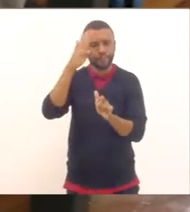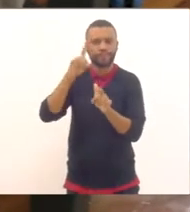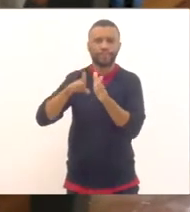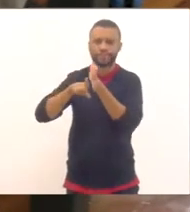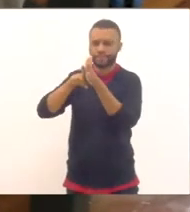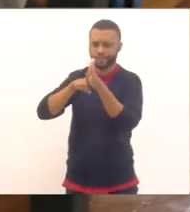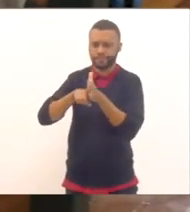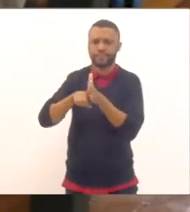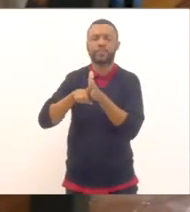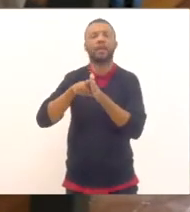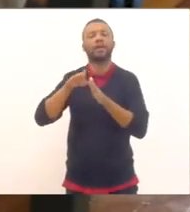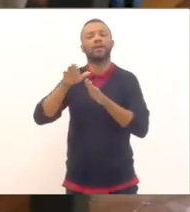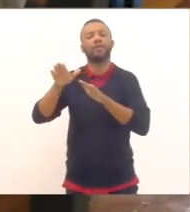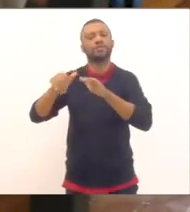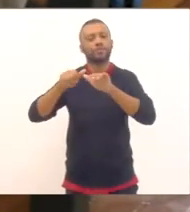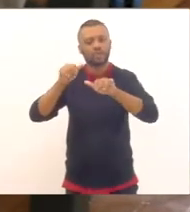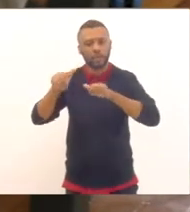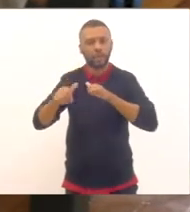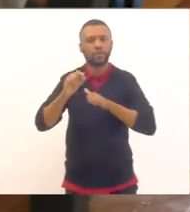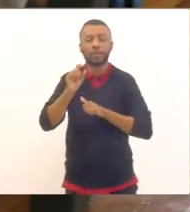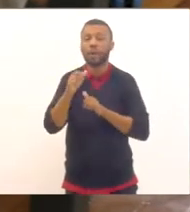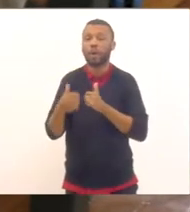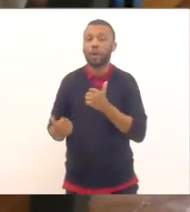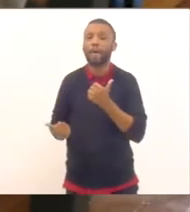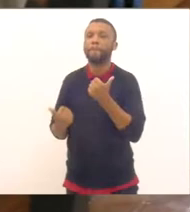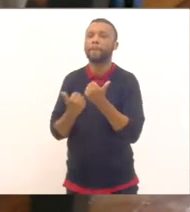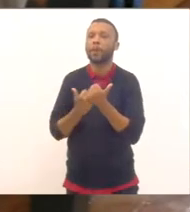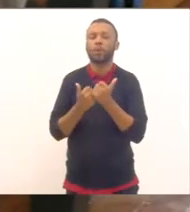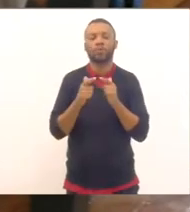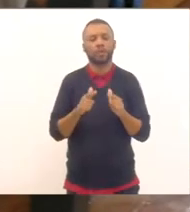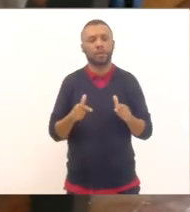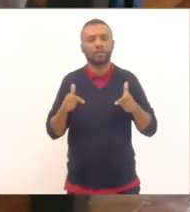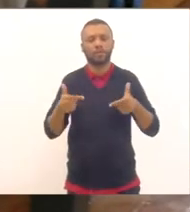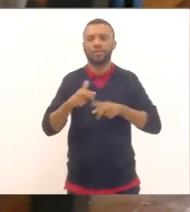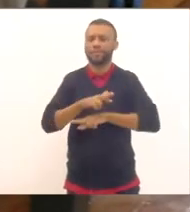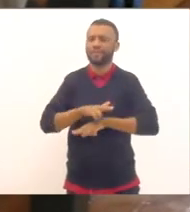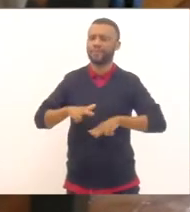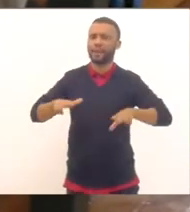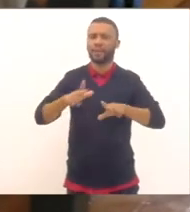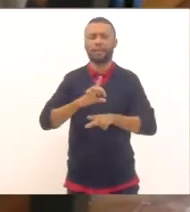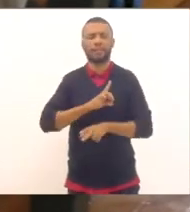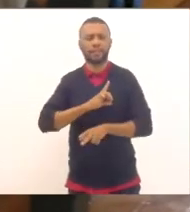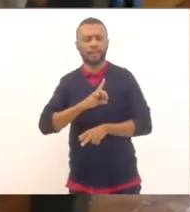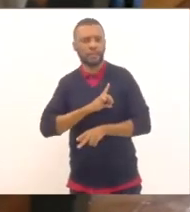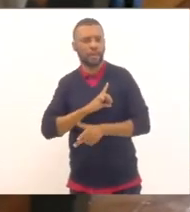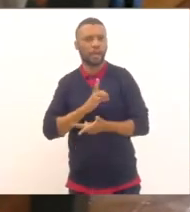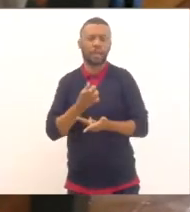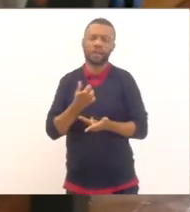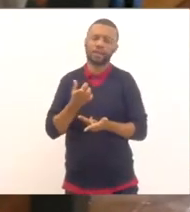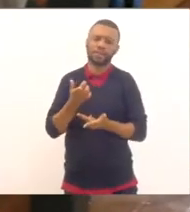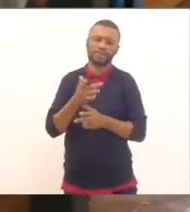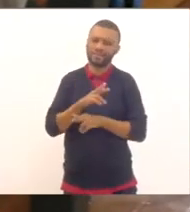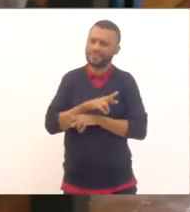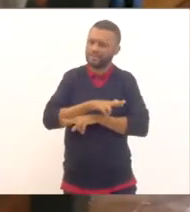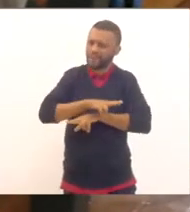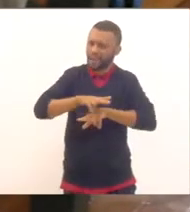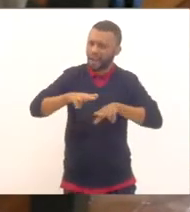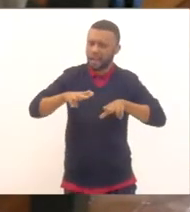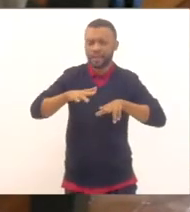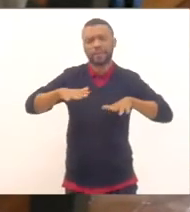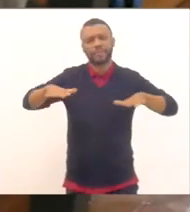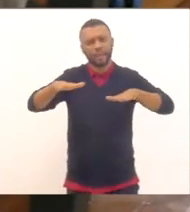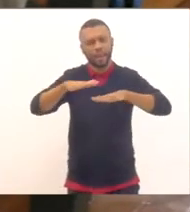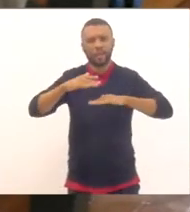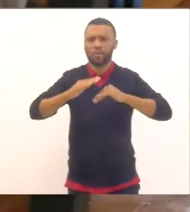convocado é solicitada a o apoio operacional de várias delegacias delegacias delegacias peritos